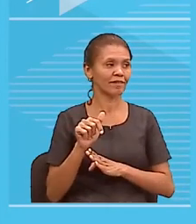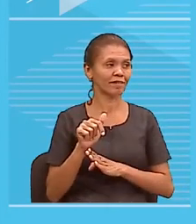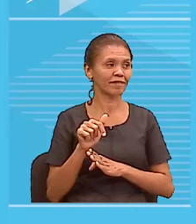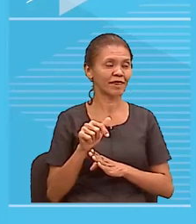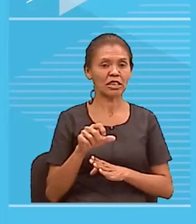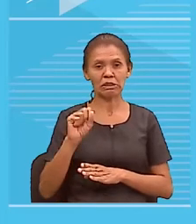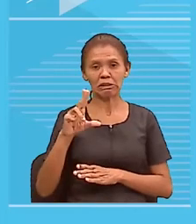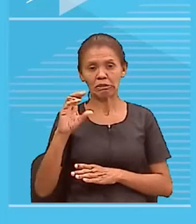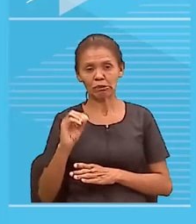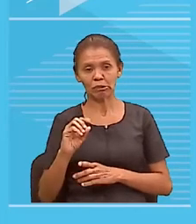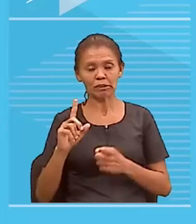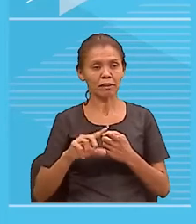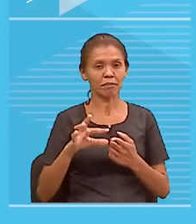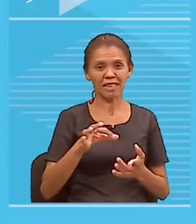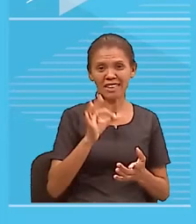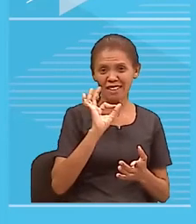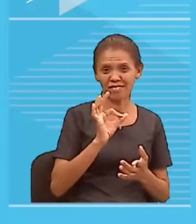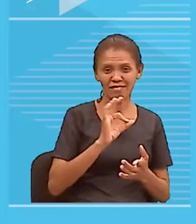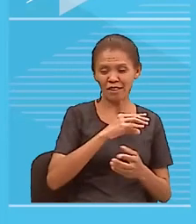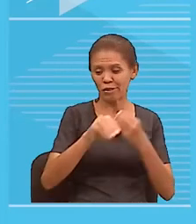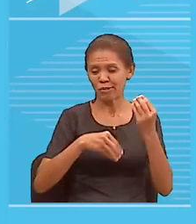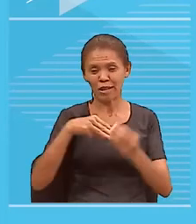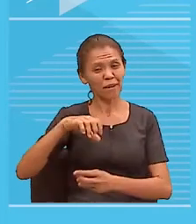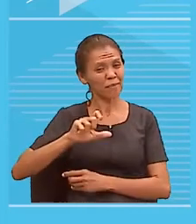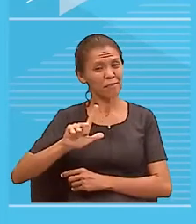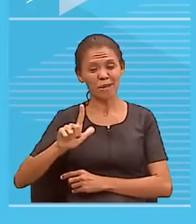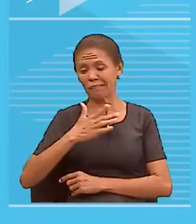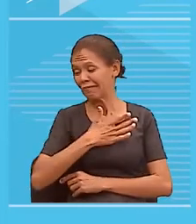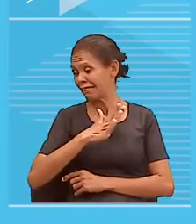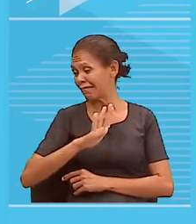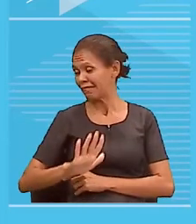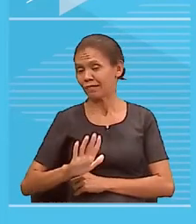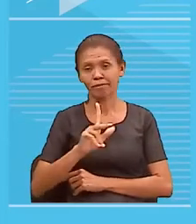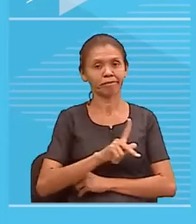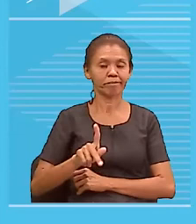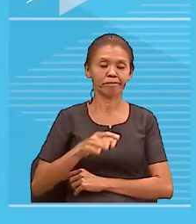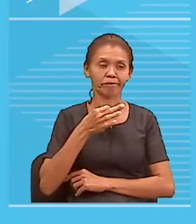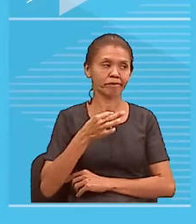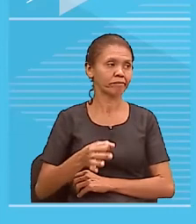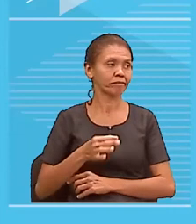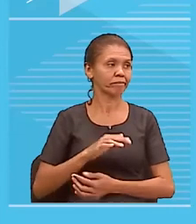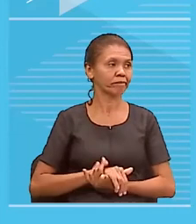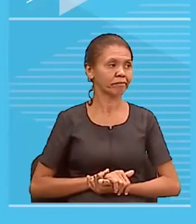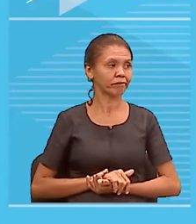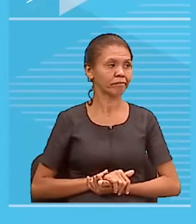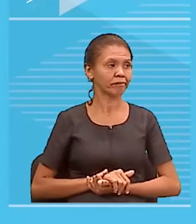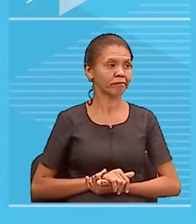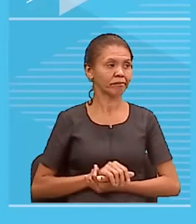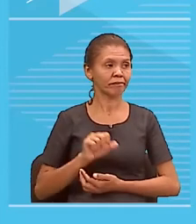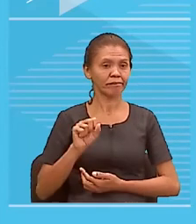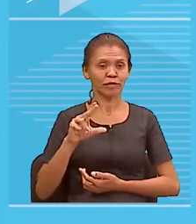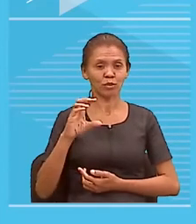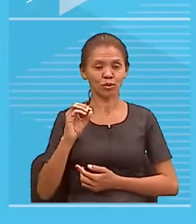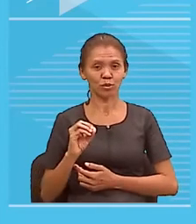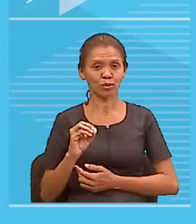eo não prefiro café sem o açúcar com a canela que para mim dar certo é eu também não gostei suco de caju por